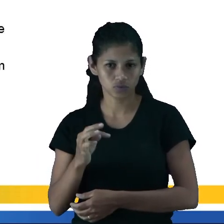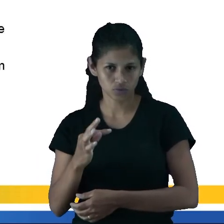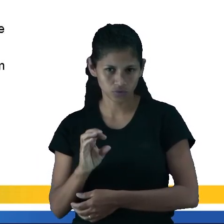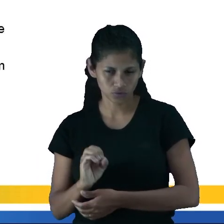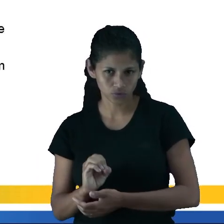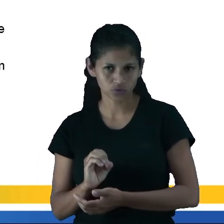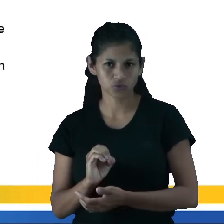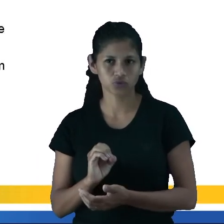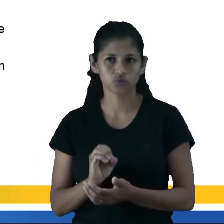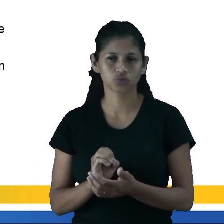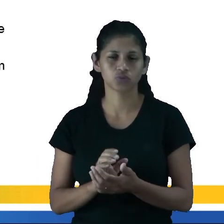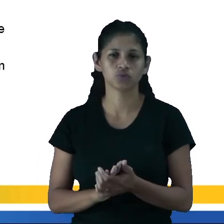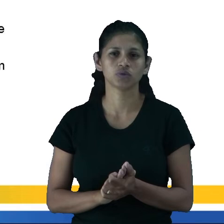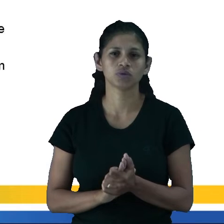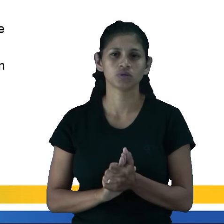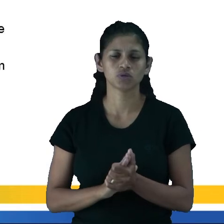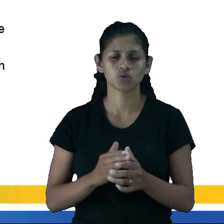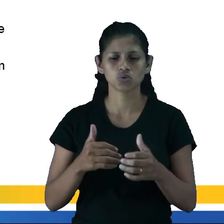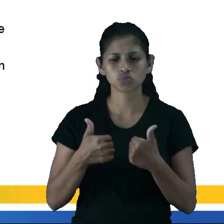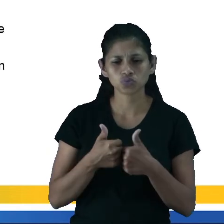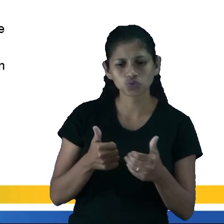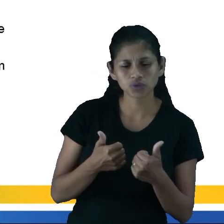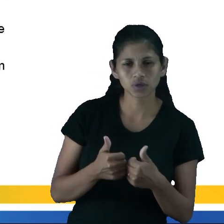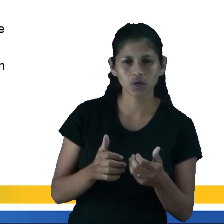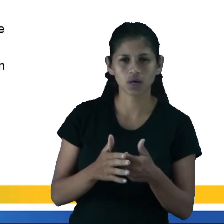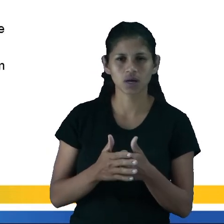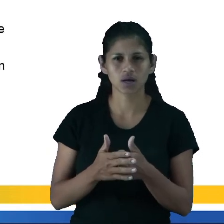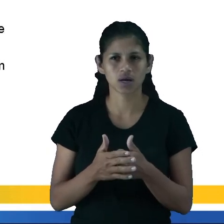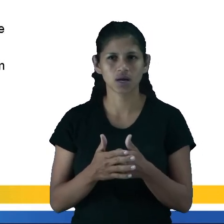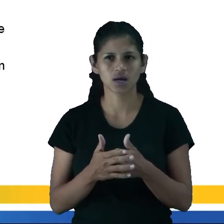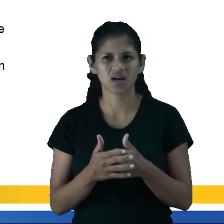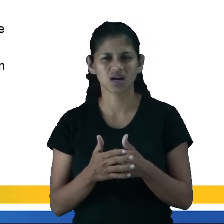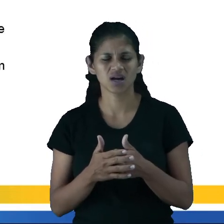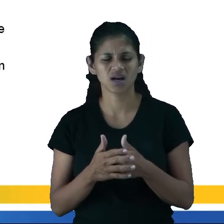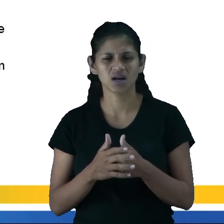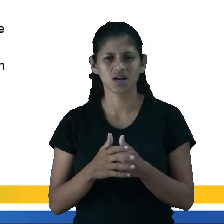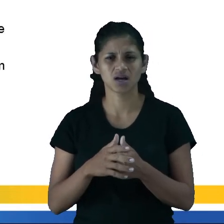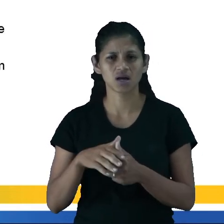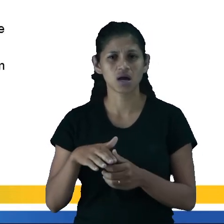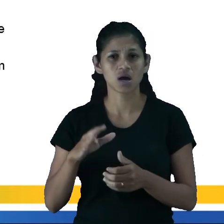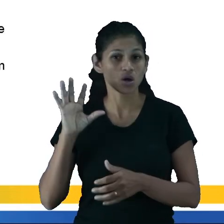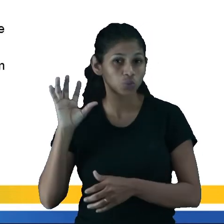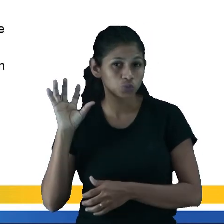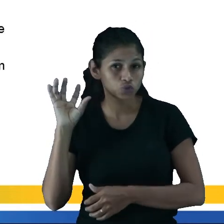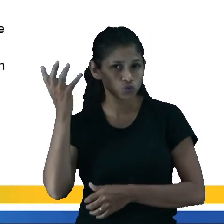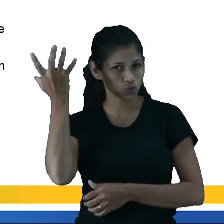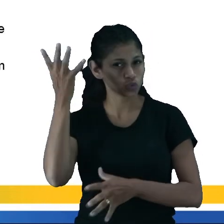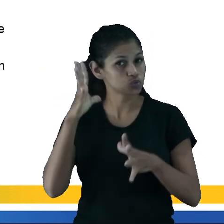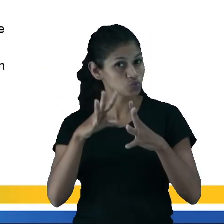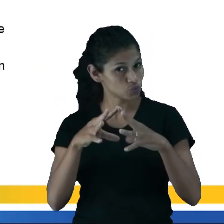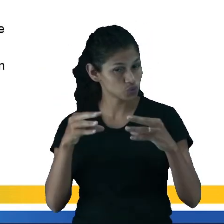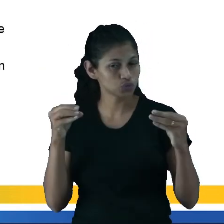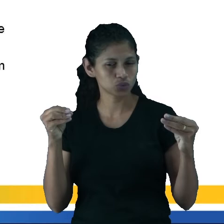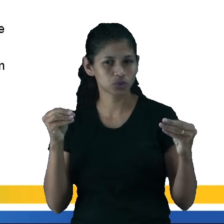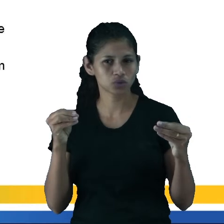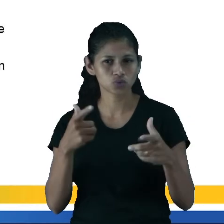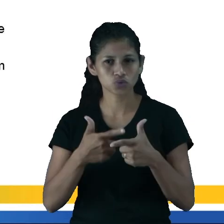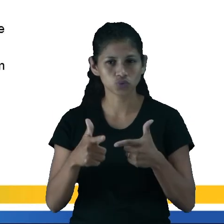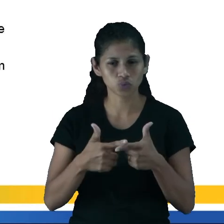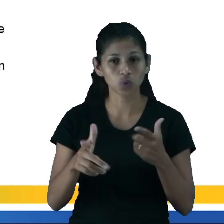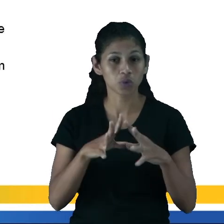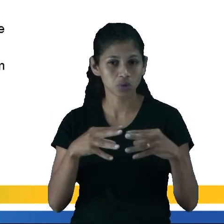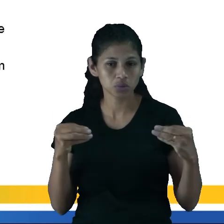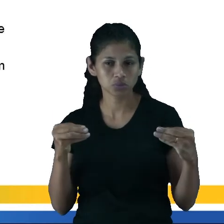os automóveis são soluções para a melhoria do trânsito nas grandes cidades brasileiras. Alternativa D. Entre os anos